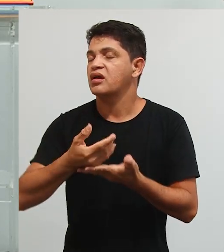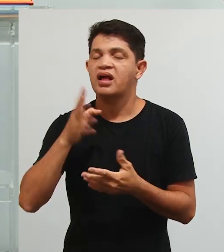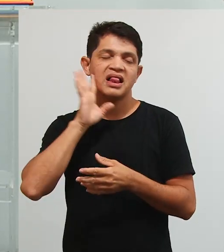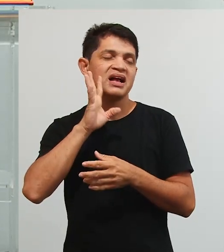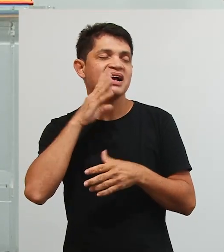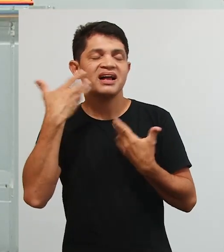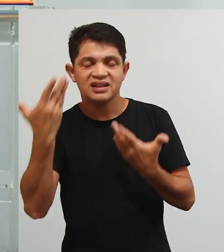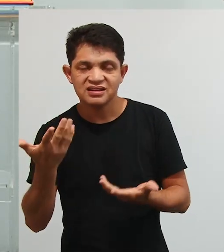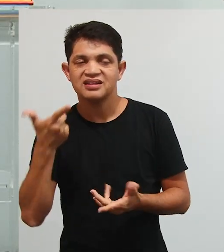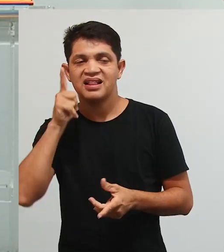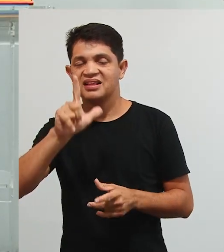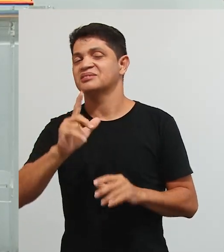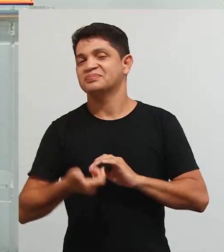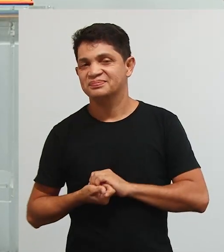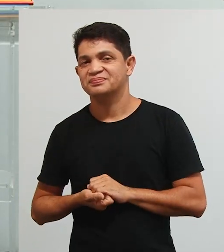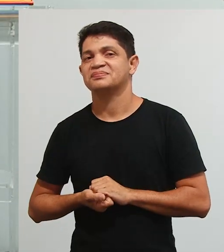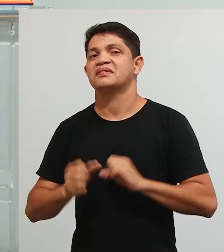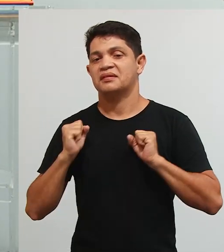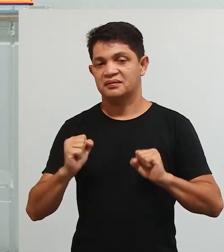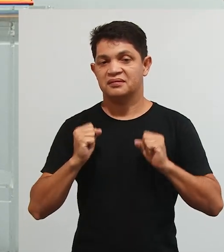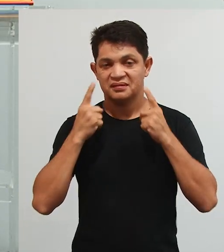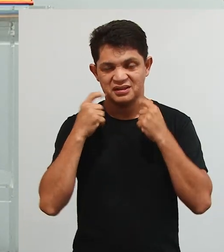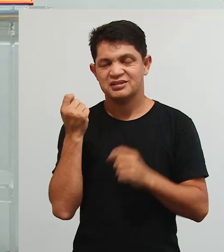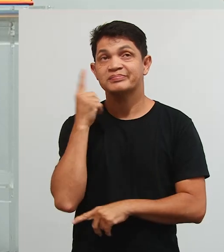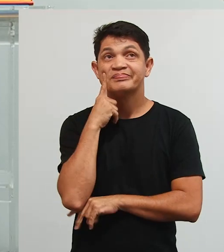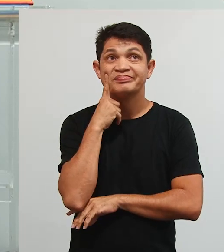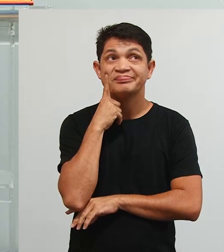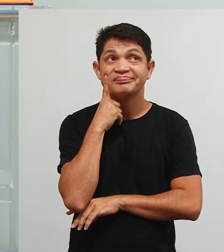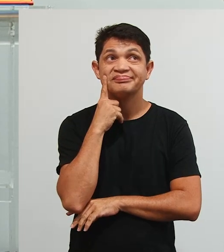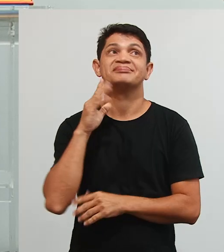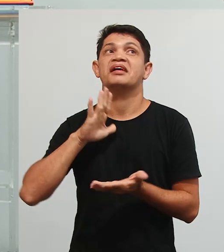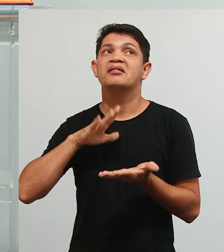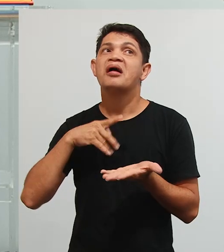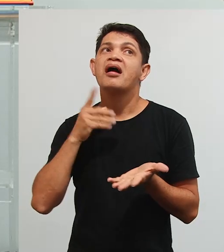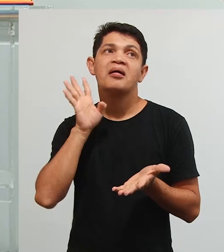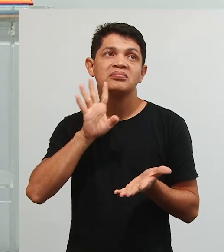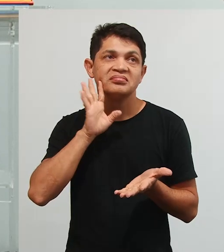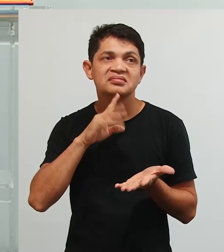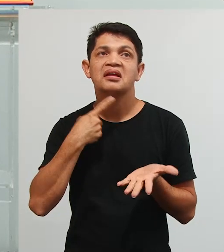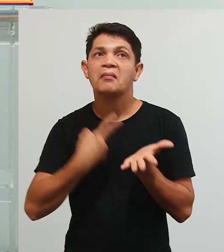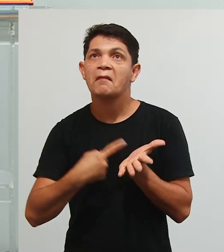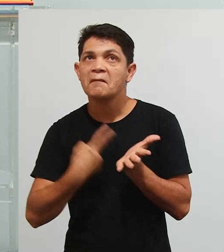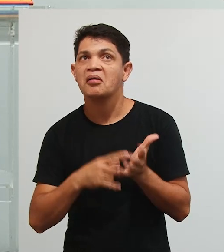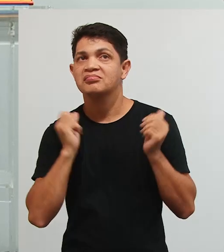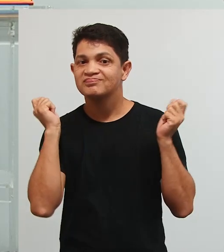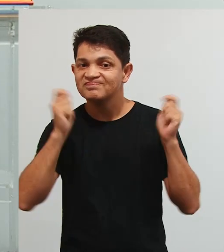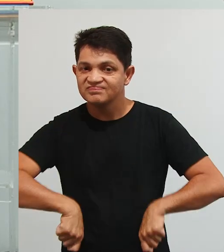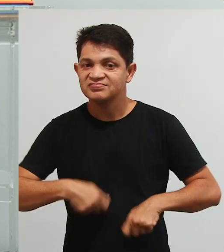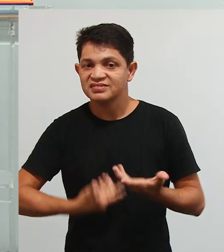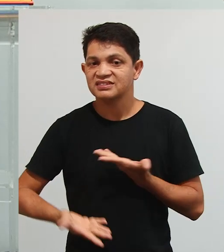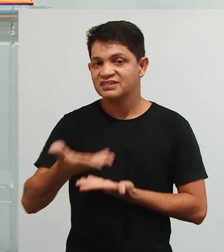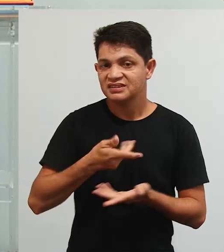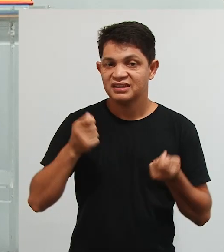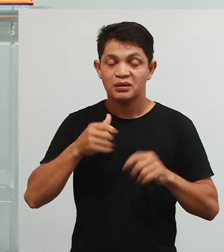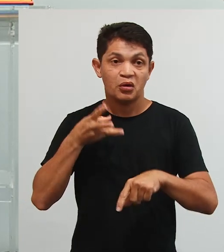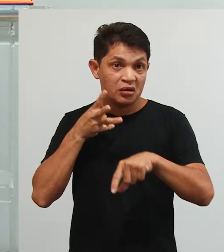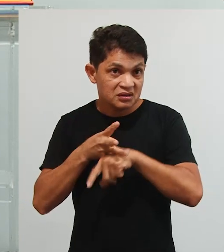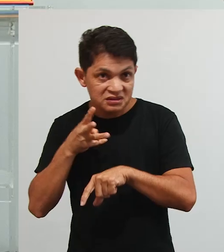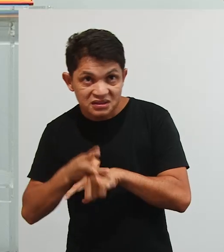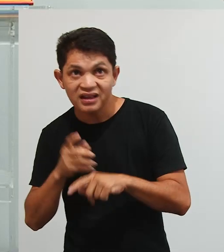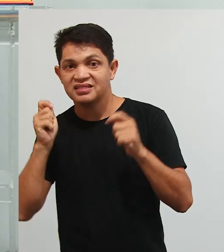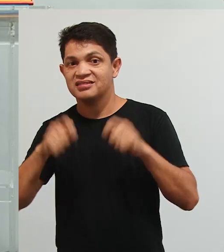em diálogo baseado na sensibilidade de olhar para o contexto e de dialogar com as pessoas, os sujeitos que